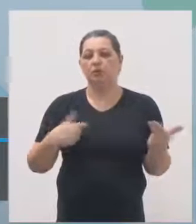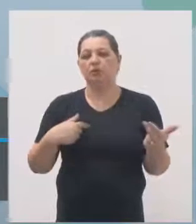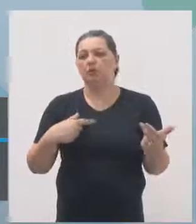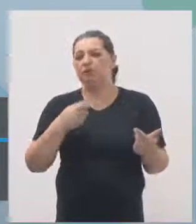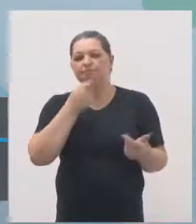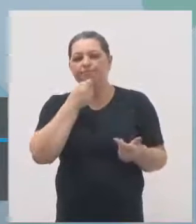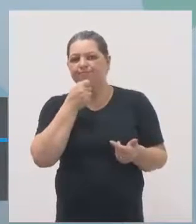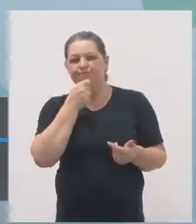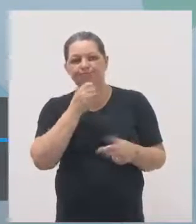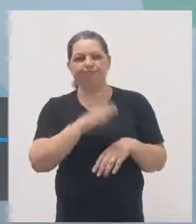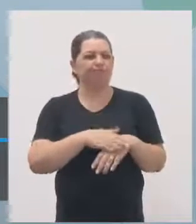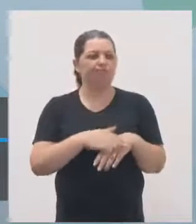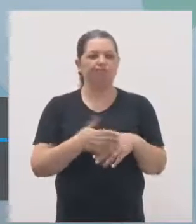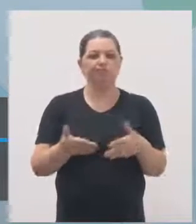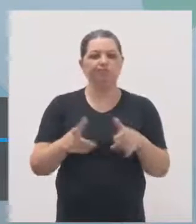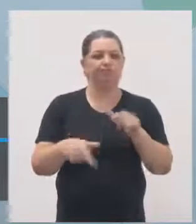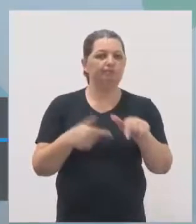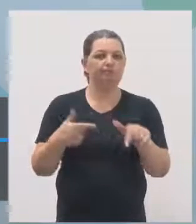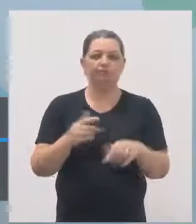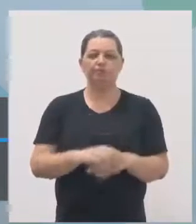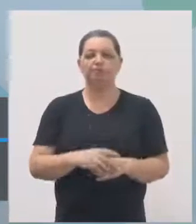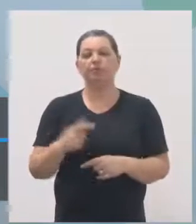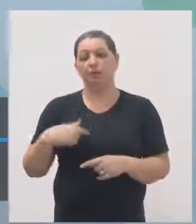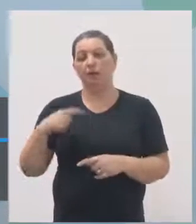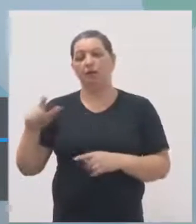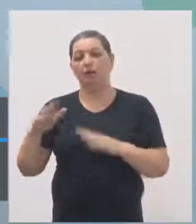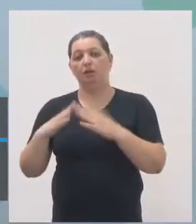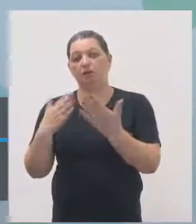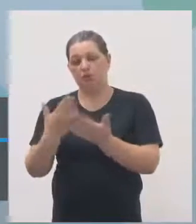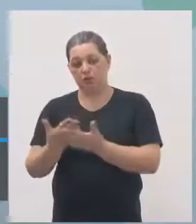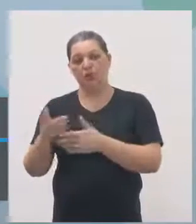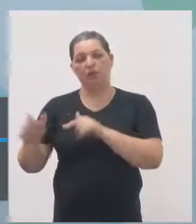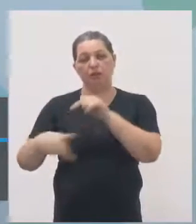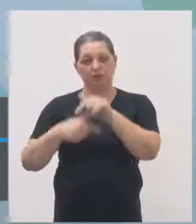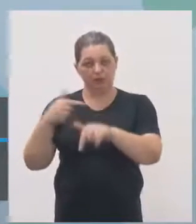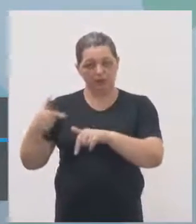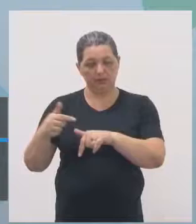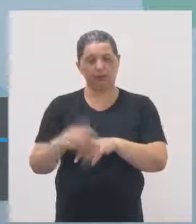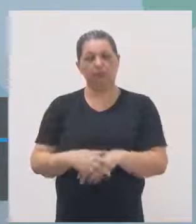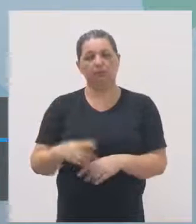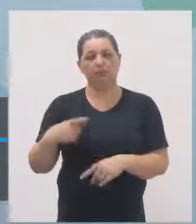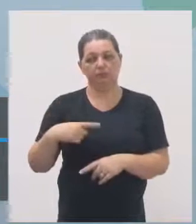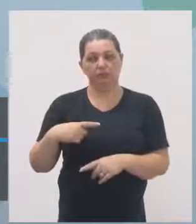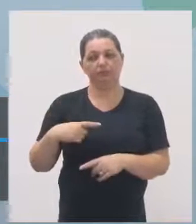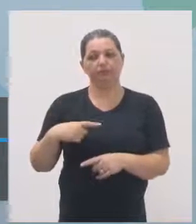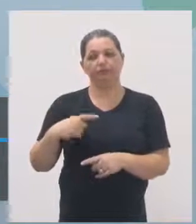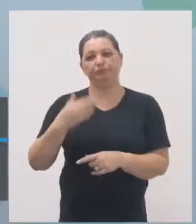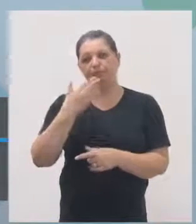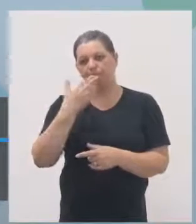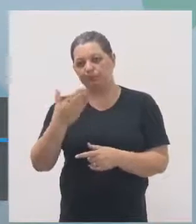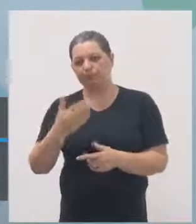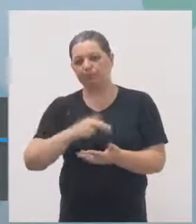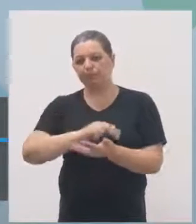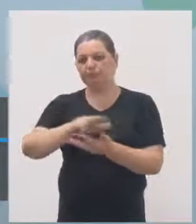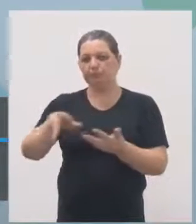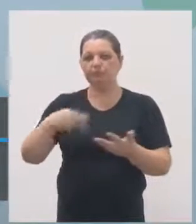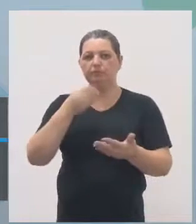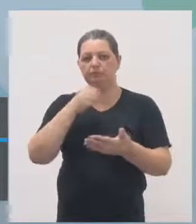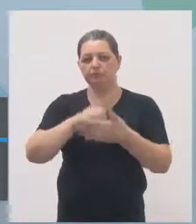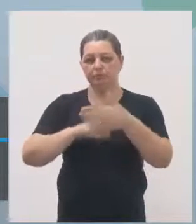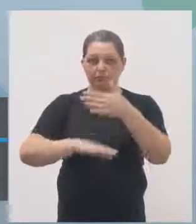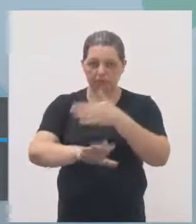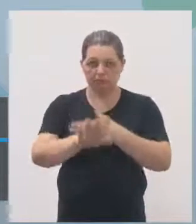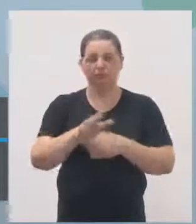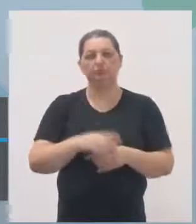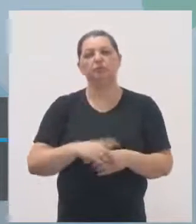trabalhou ainda. E aí o Giovanni falou assim, olha, eu lá na escola, a gente trabalhando, tem muita demanda no currículo e também com as coisas